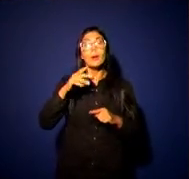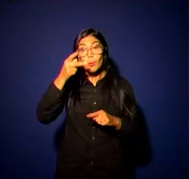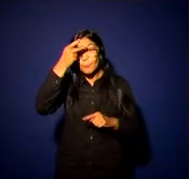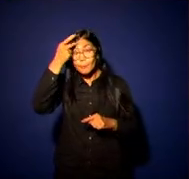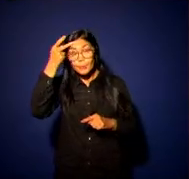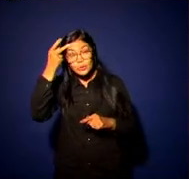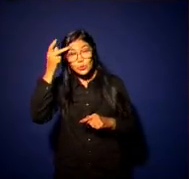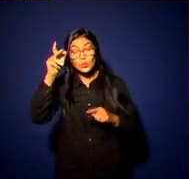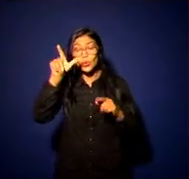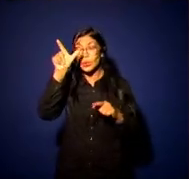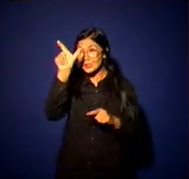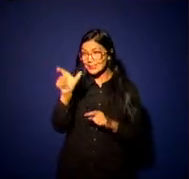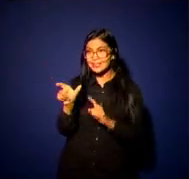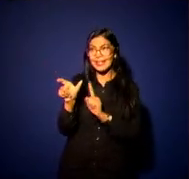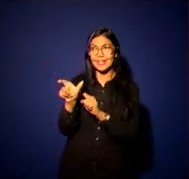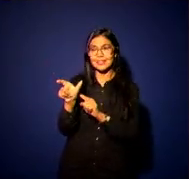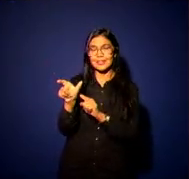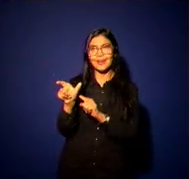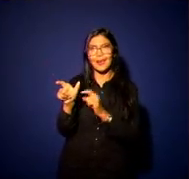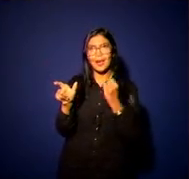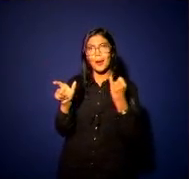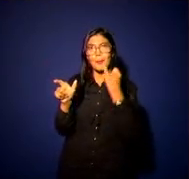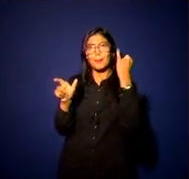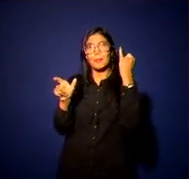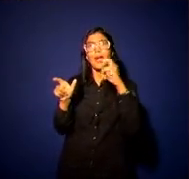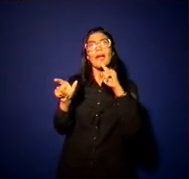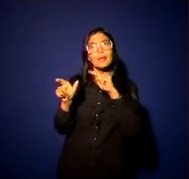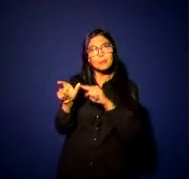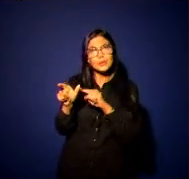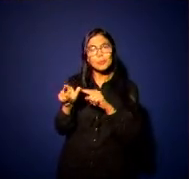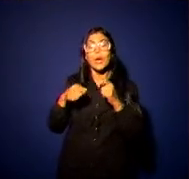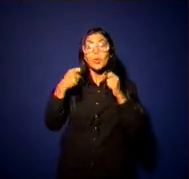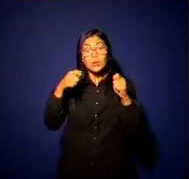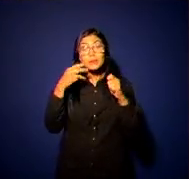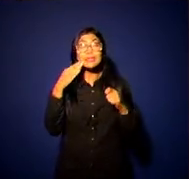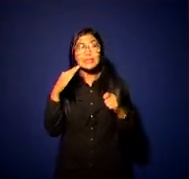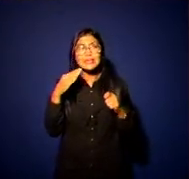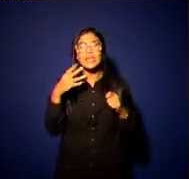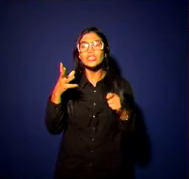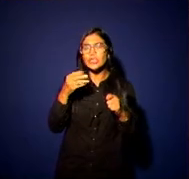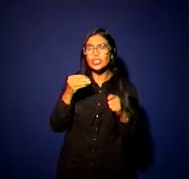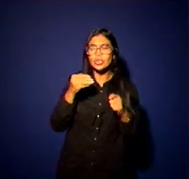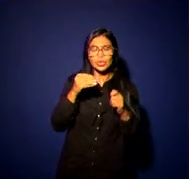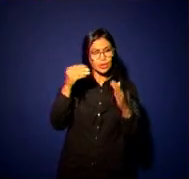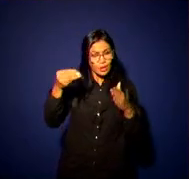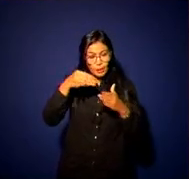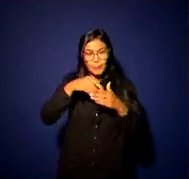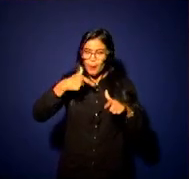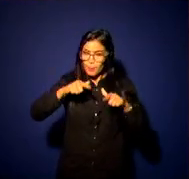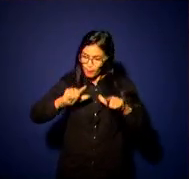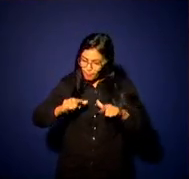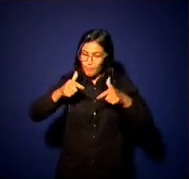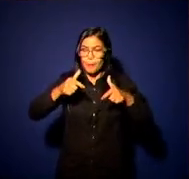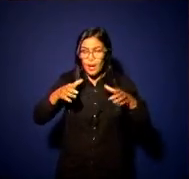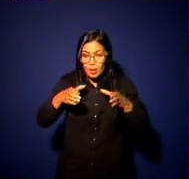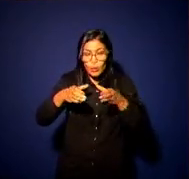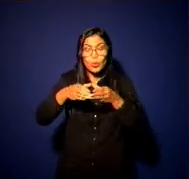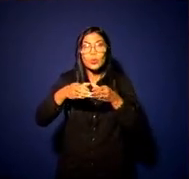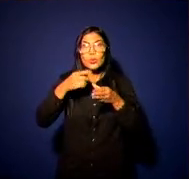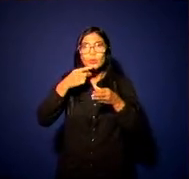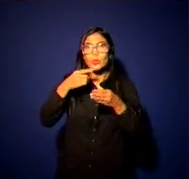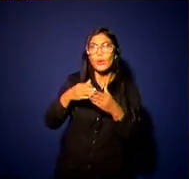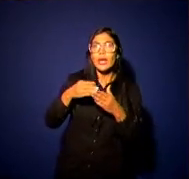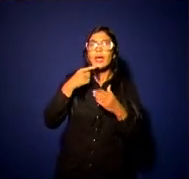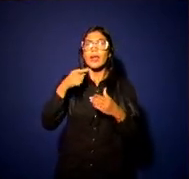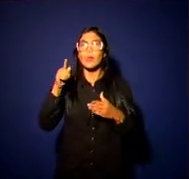pessoas o assunto mais importante hoje na cvm é a necessidade da gente recompor a nossa força de trabalho a cvm é uma